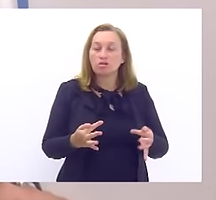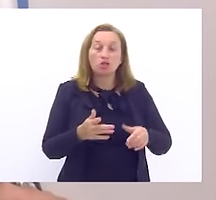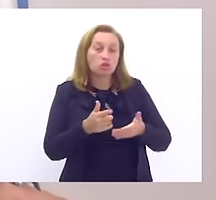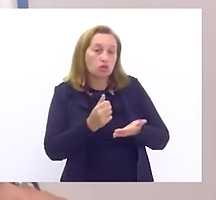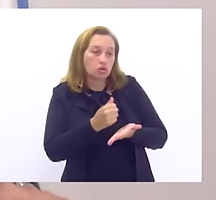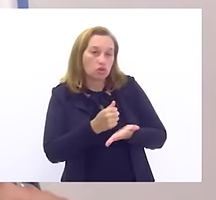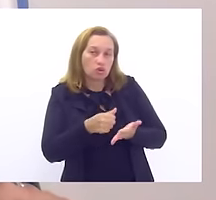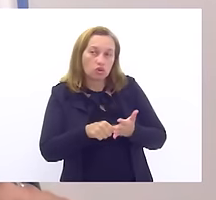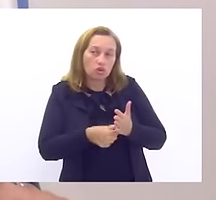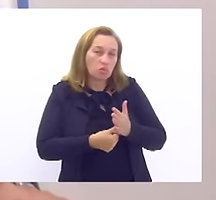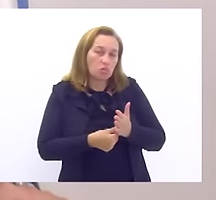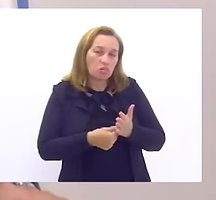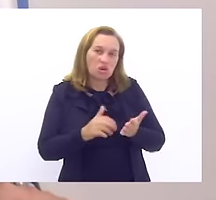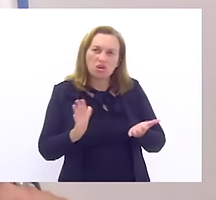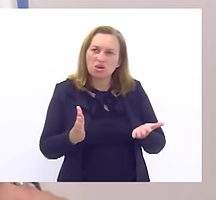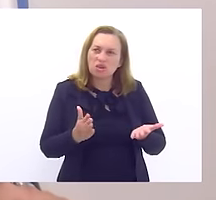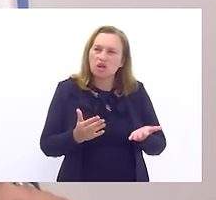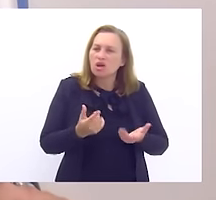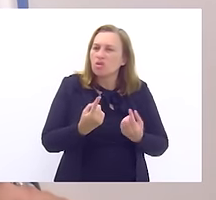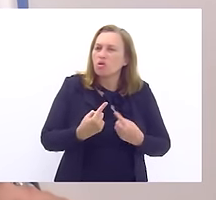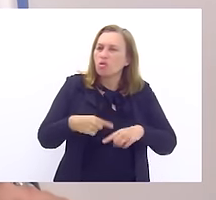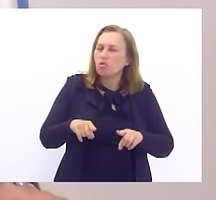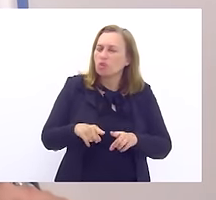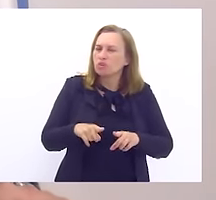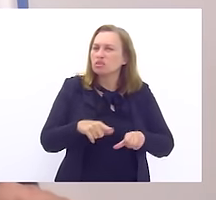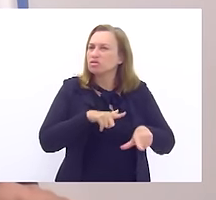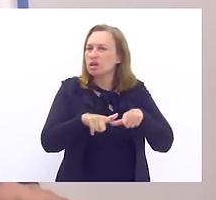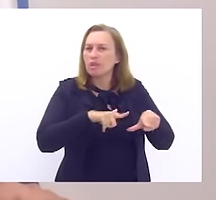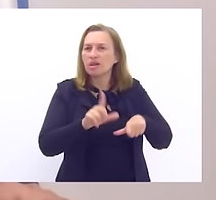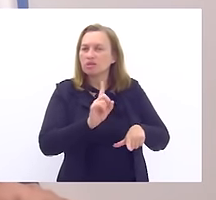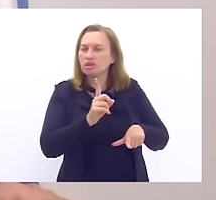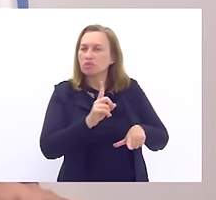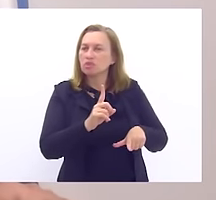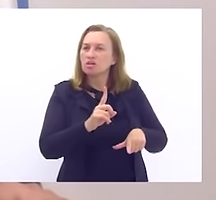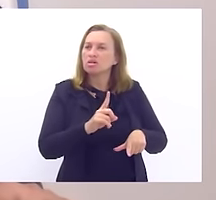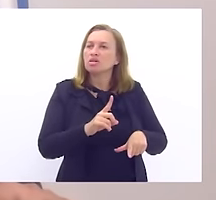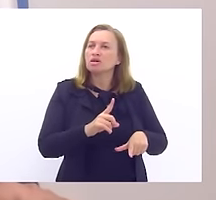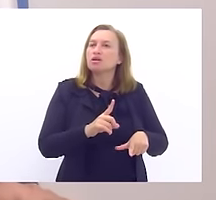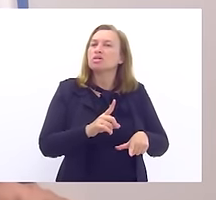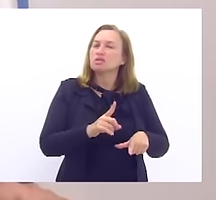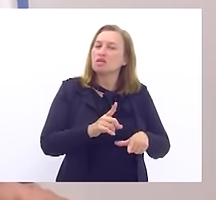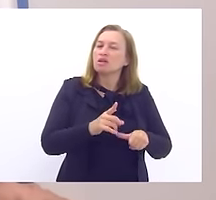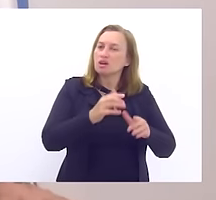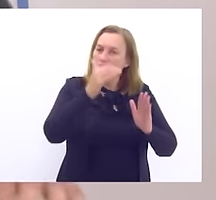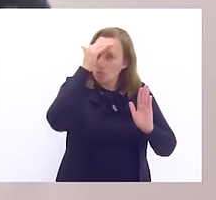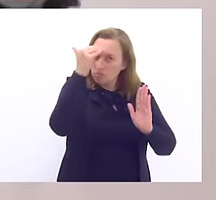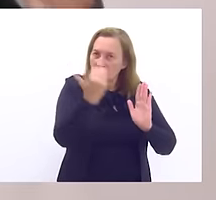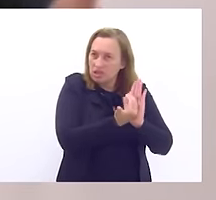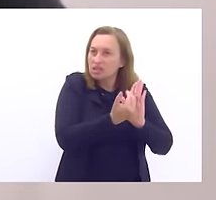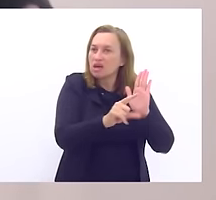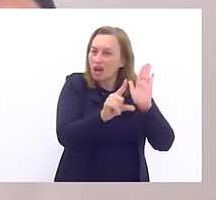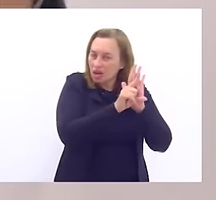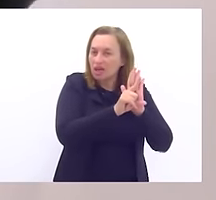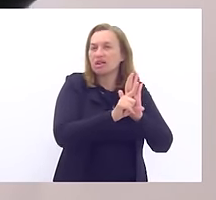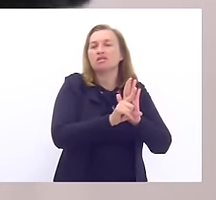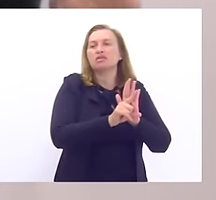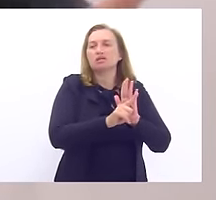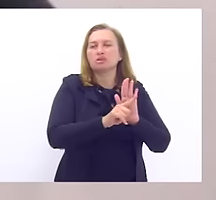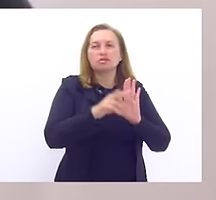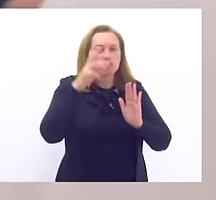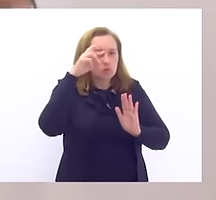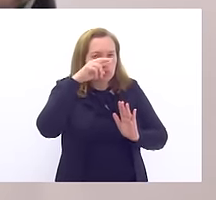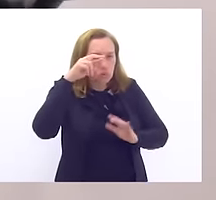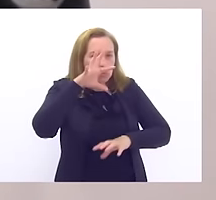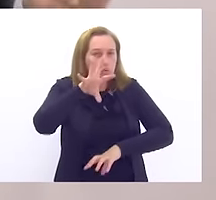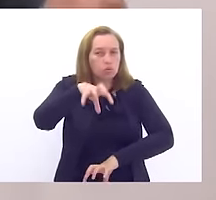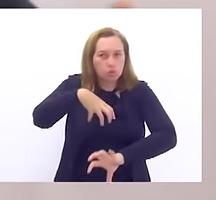mais uma vez dizendo isso não é contra esse tipo de operação não desde que elas sejam feitas nesses critérios que foram colocados ali com razoabilidade o